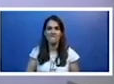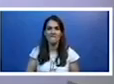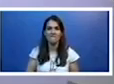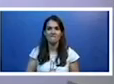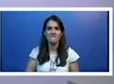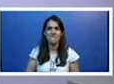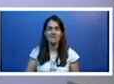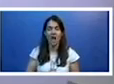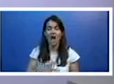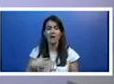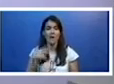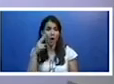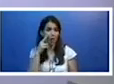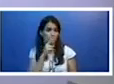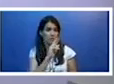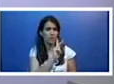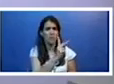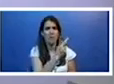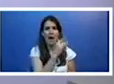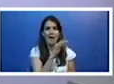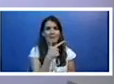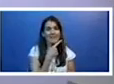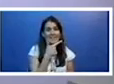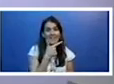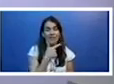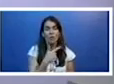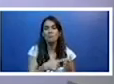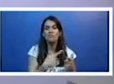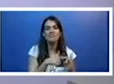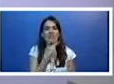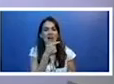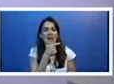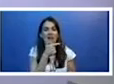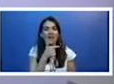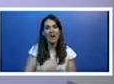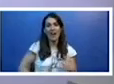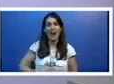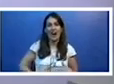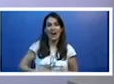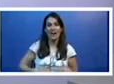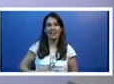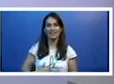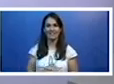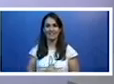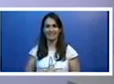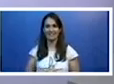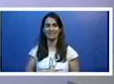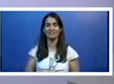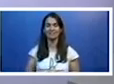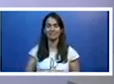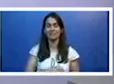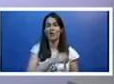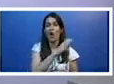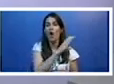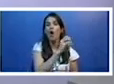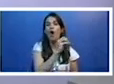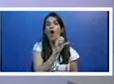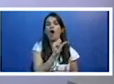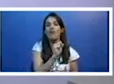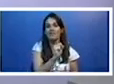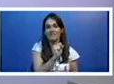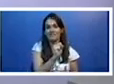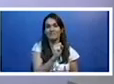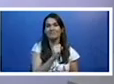uma hippie lá rindo. Por que você está rindo? Estou com cócega. Né? Tá com cócega. Então, ó, Cosseno é